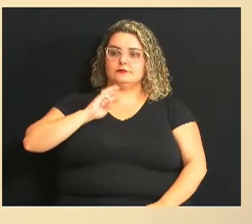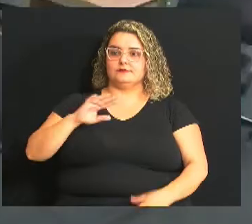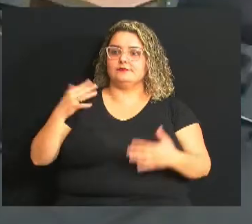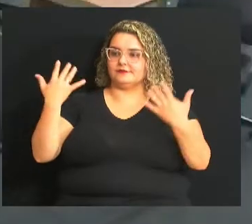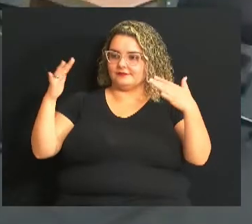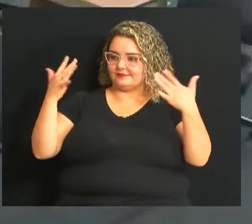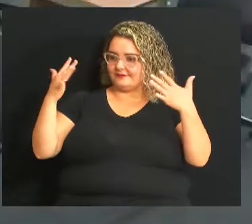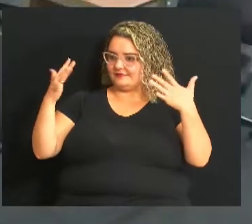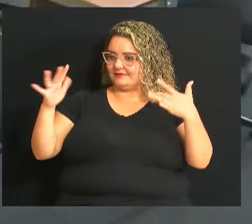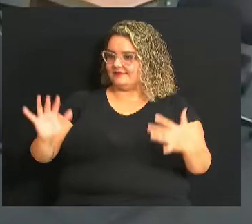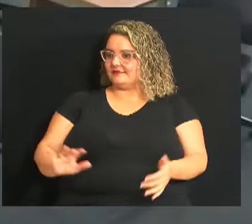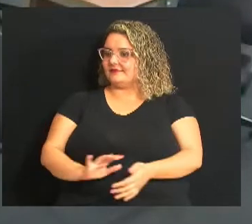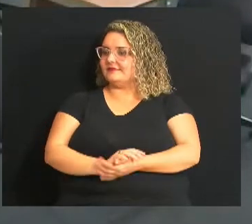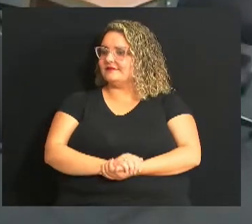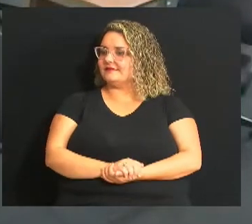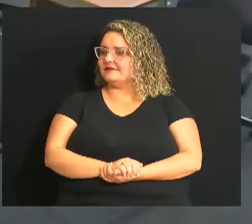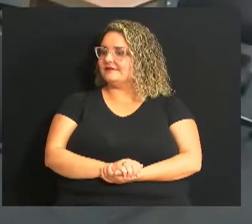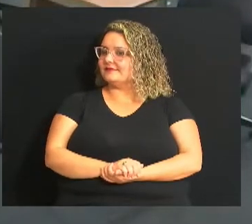Santos.